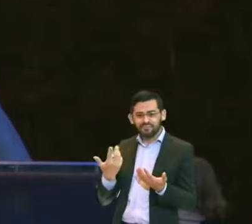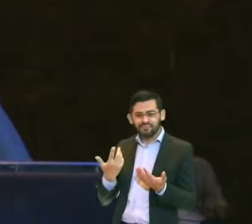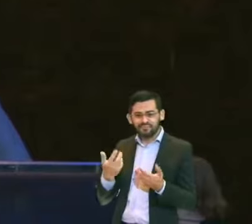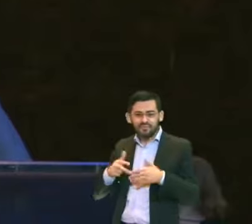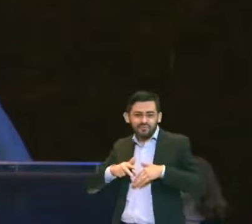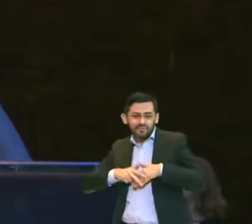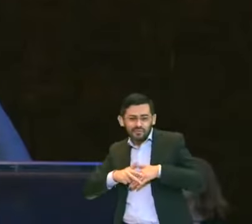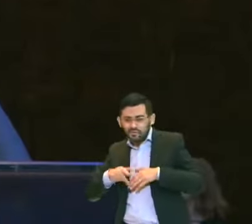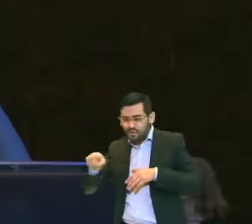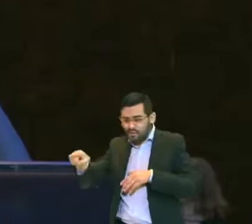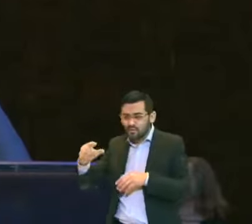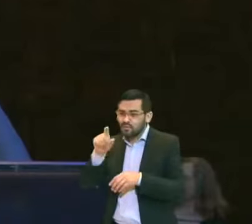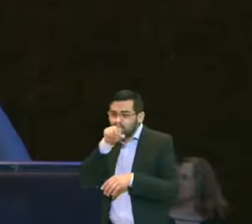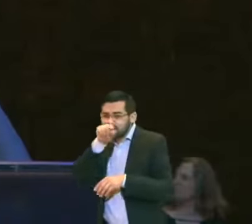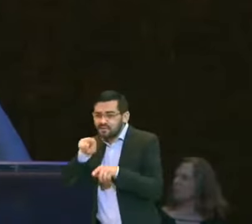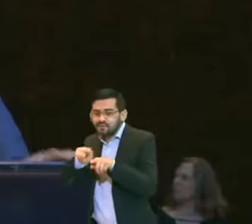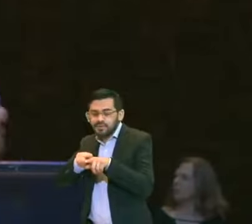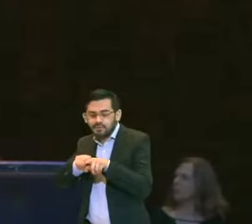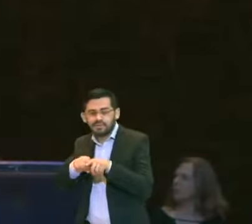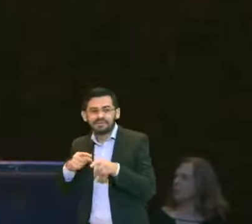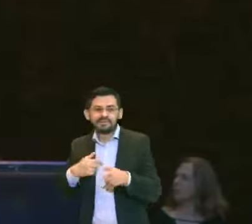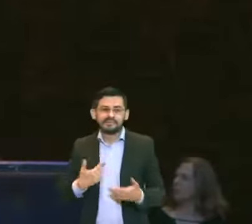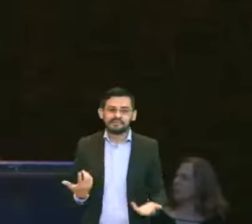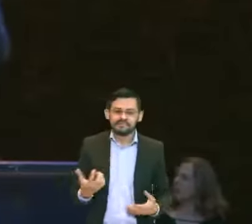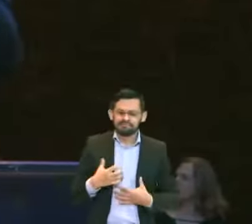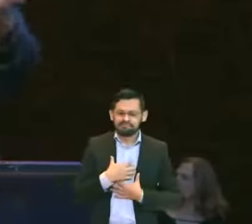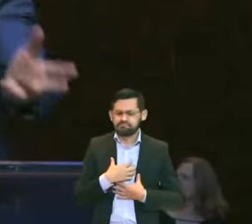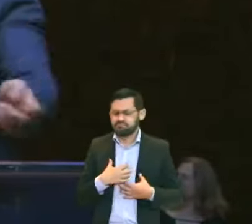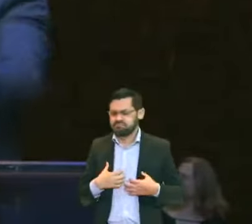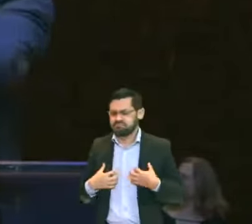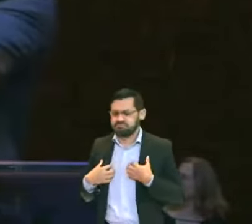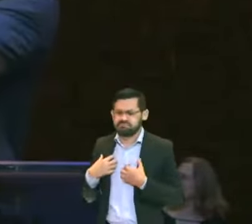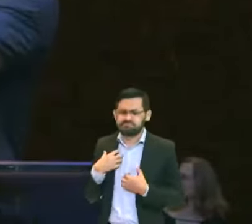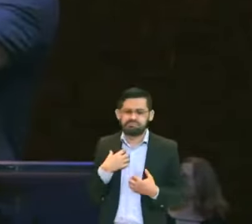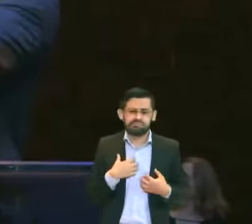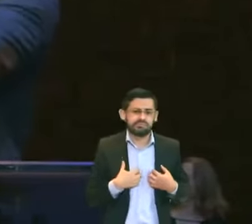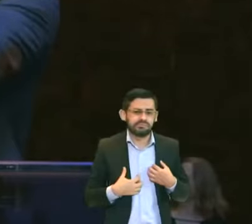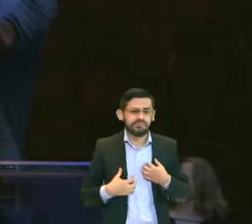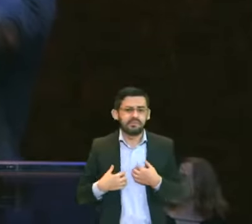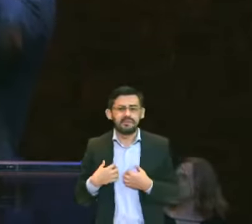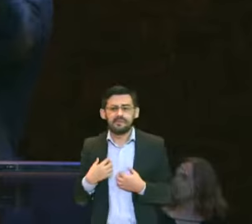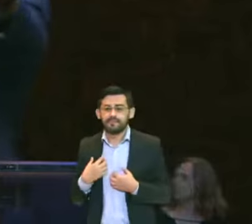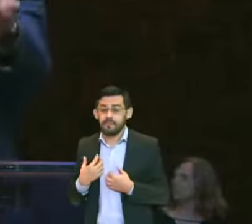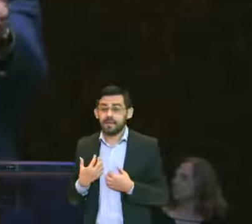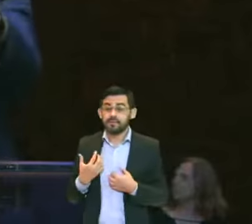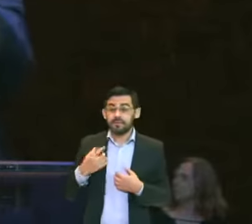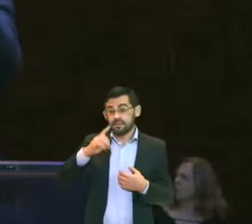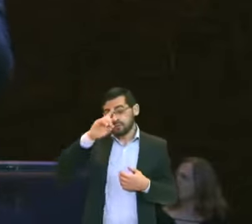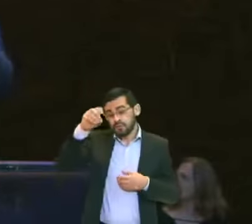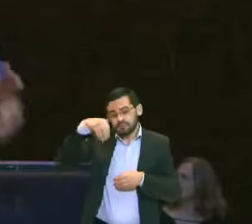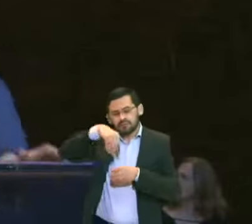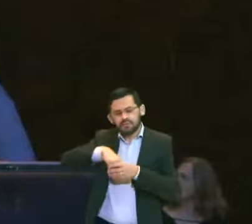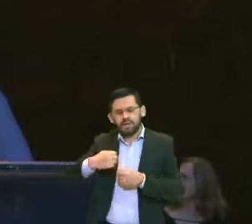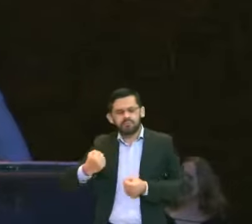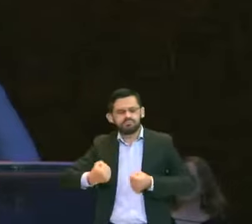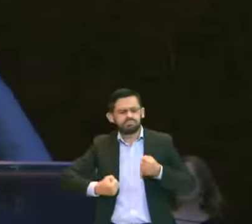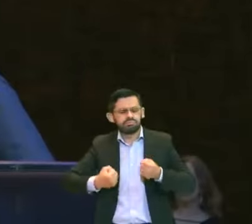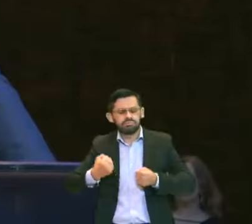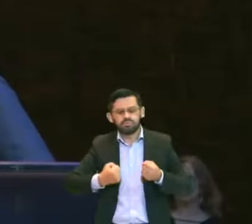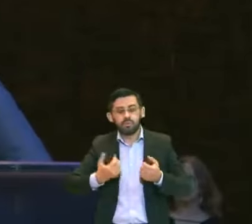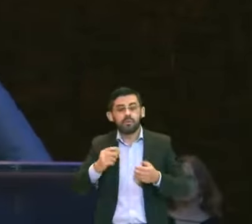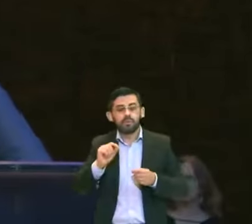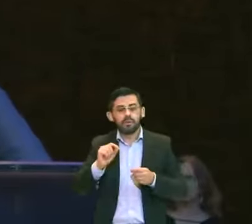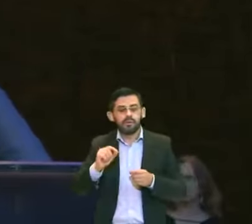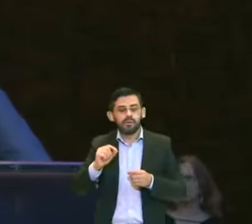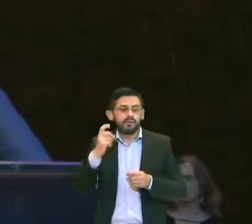pega o carro, e naquele ímpeto, sem saber muito o que fazer, começa a colocar louvores, e começa a adorar